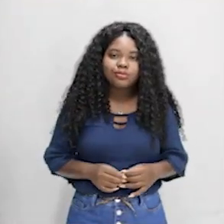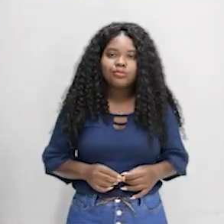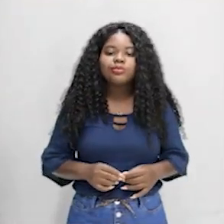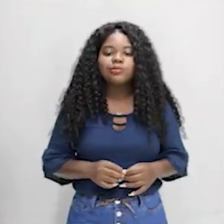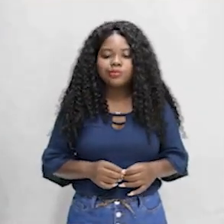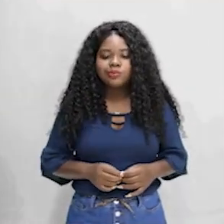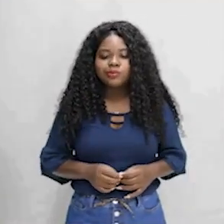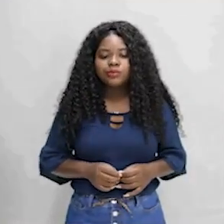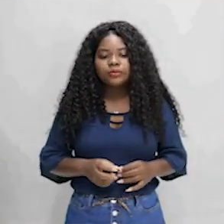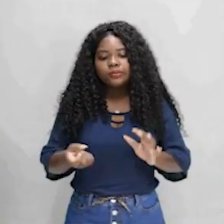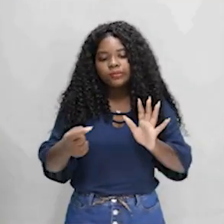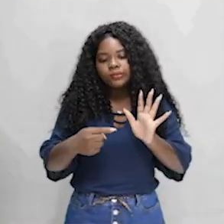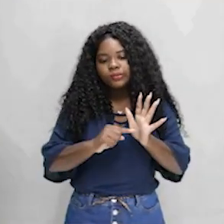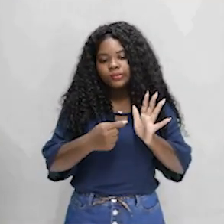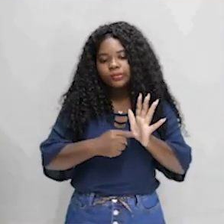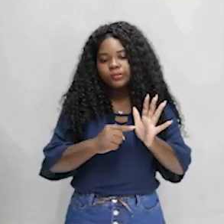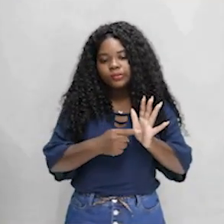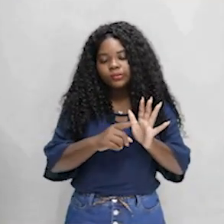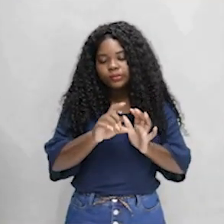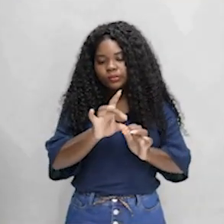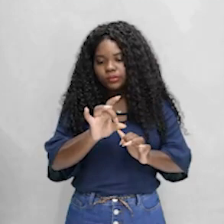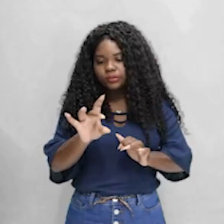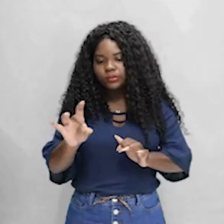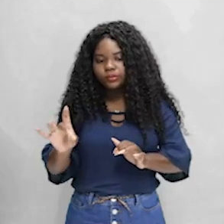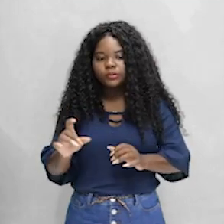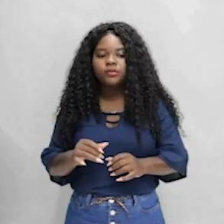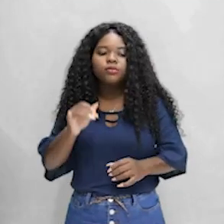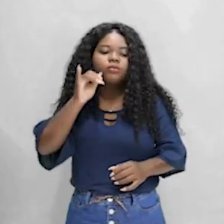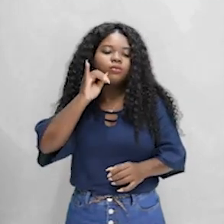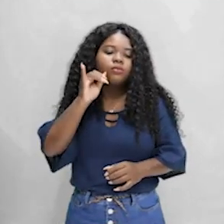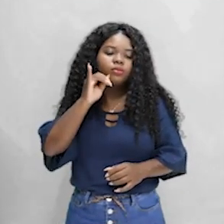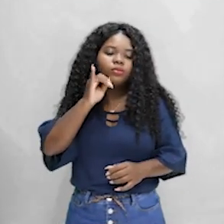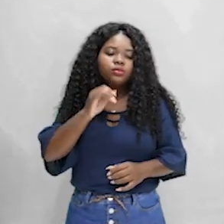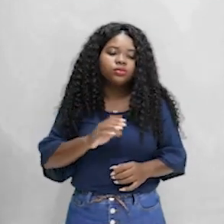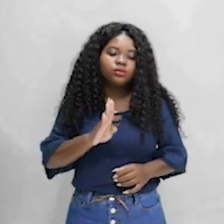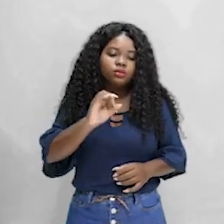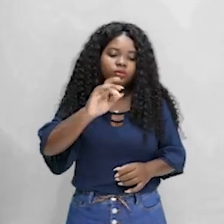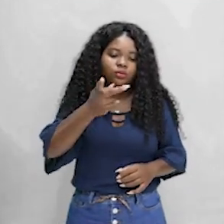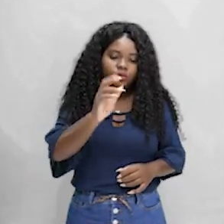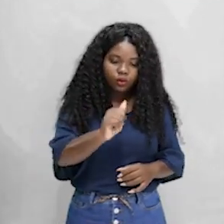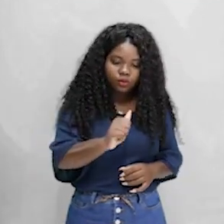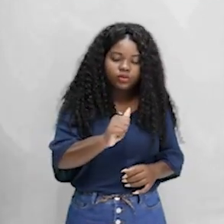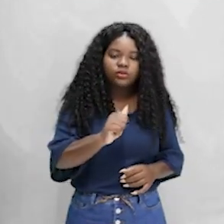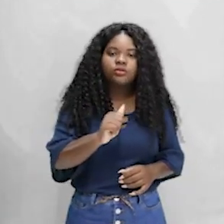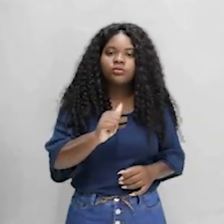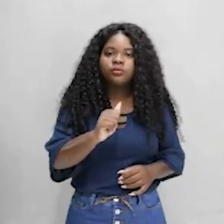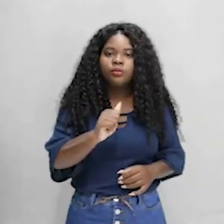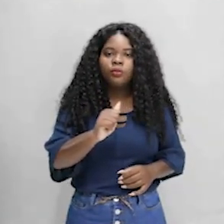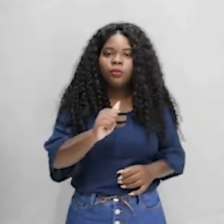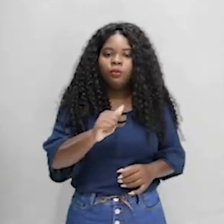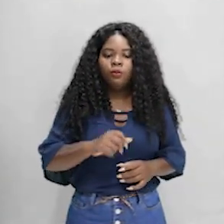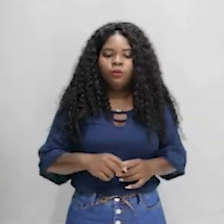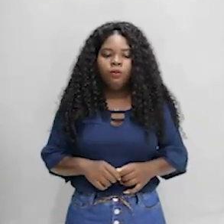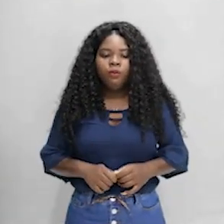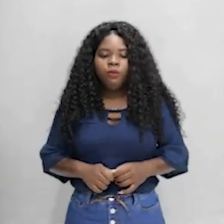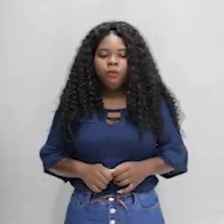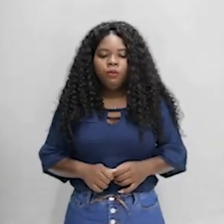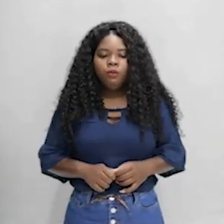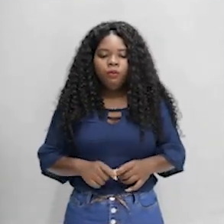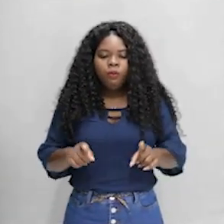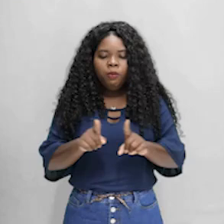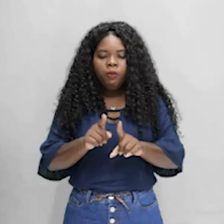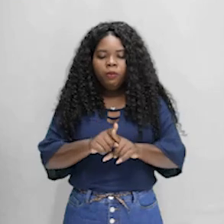A pontuação estabelecida em cada tentativa. Exemplos. Nós temos a bocha, que é um esporte paralímpico, aí está acontecendo.